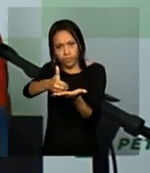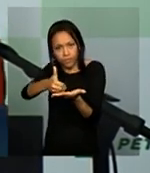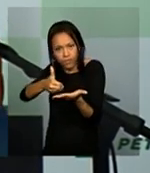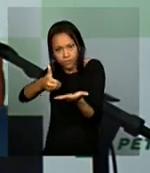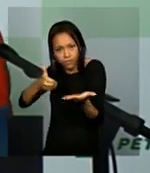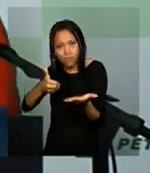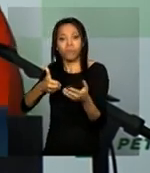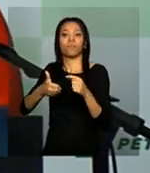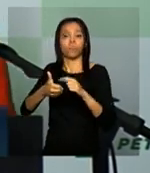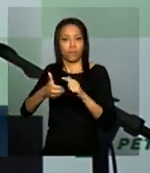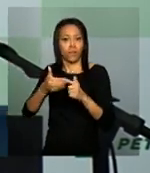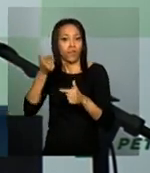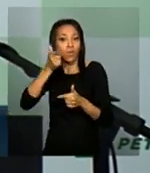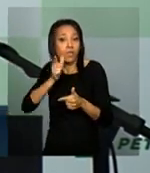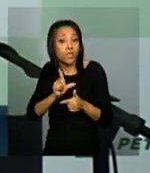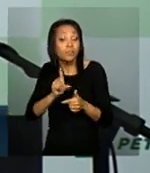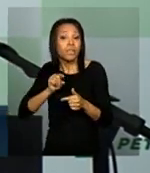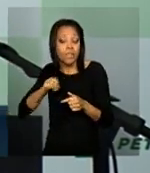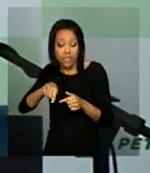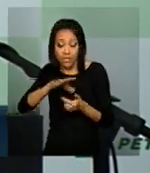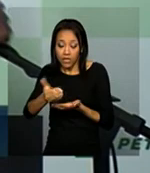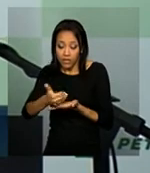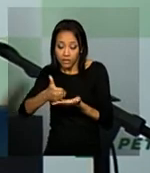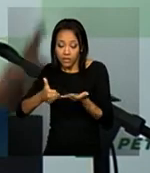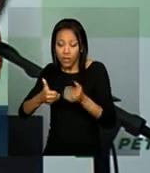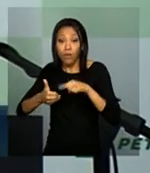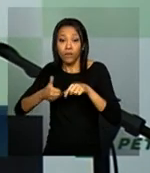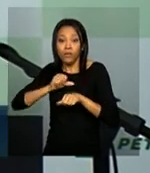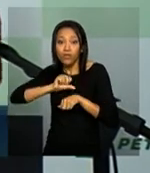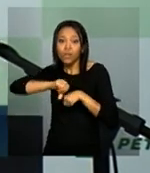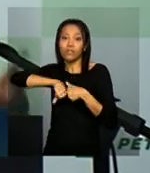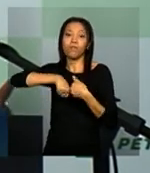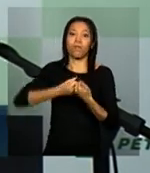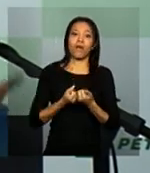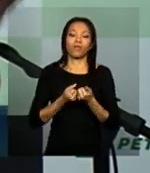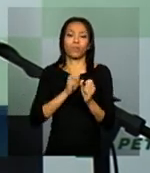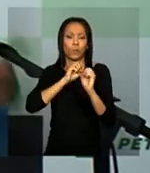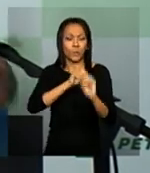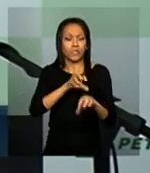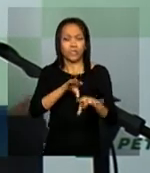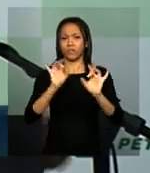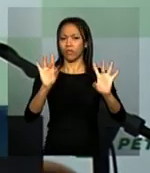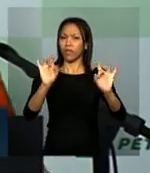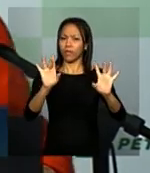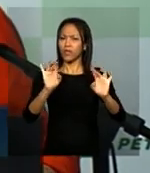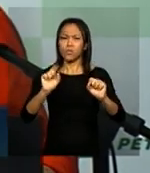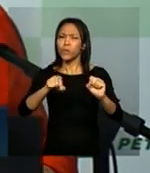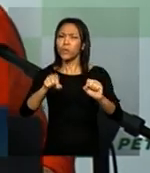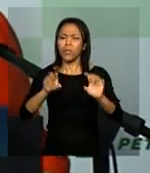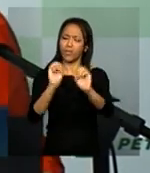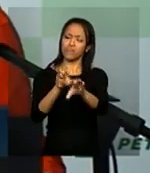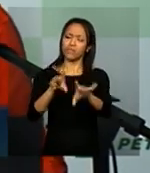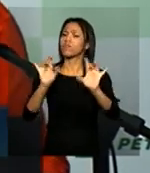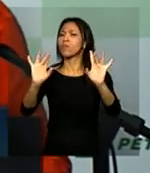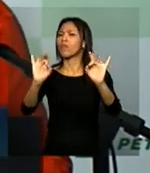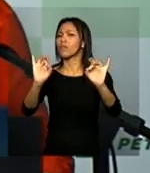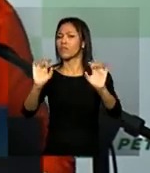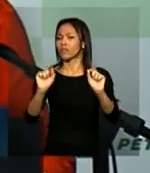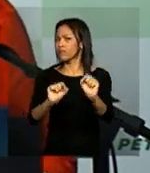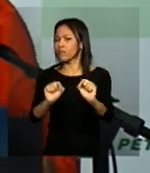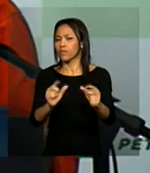do pré-sal sejam transformados em educação de qualidade. O que é educação de qualidade?